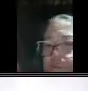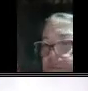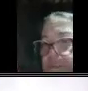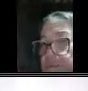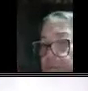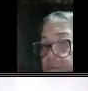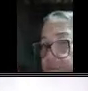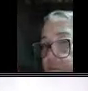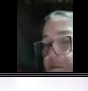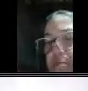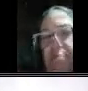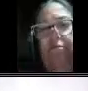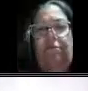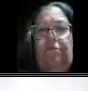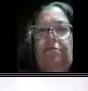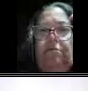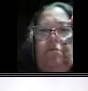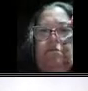risco